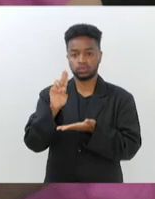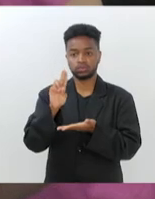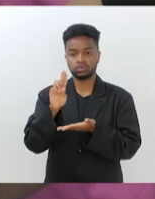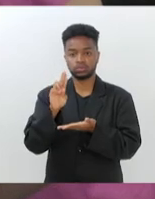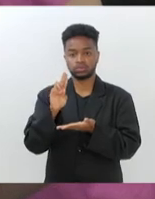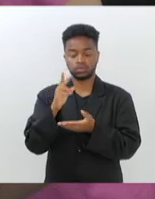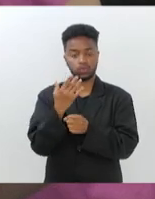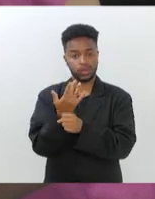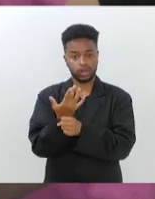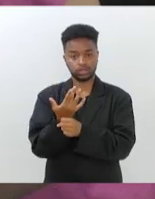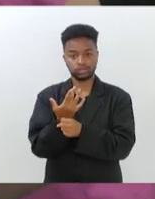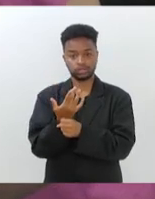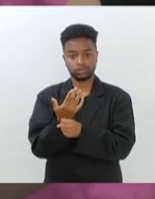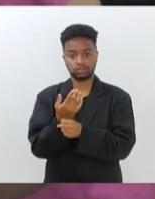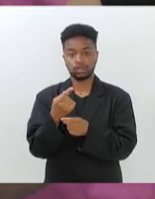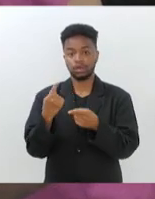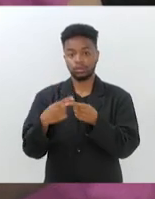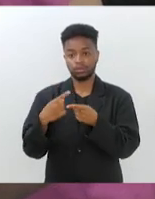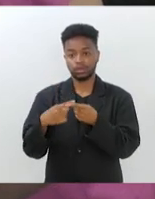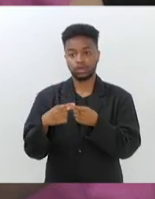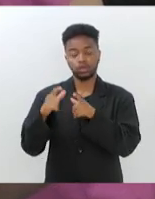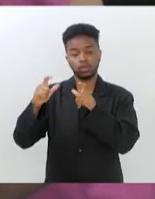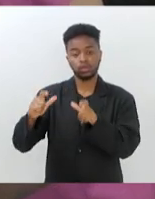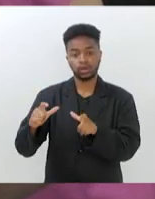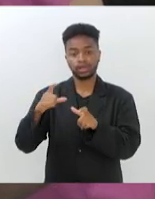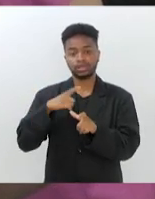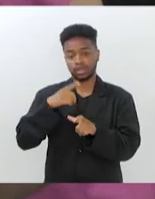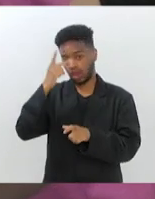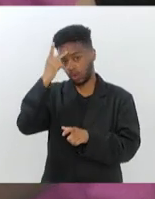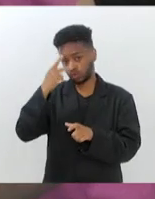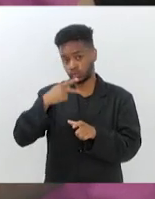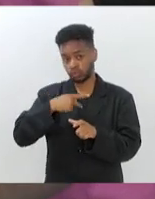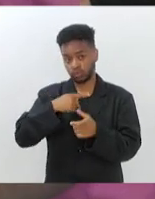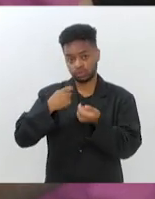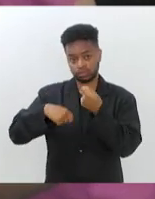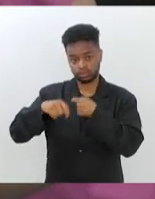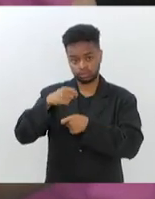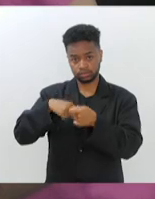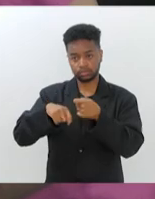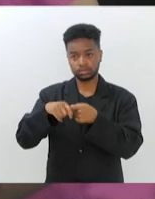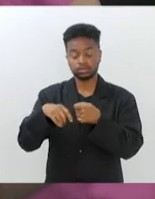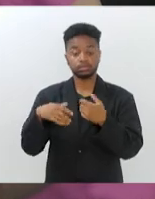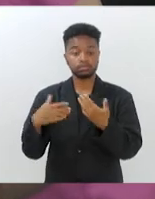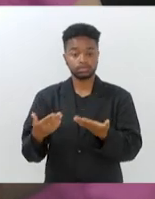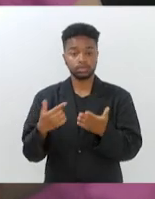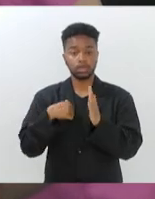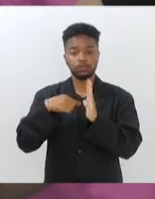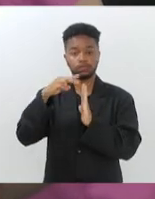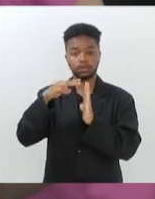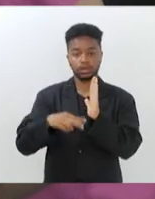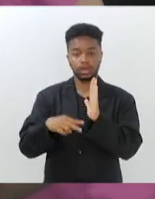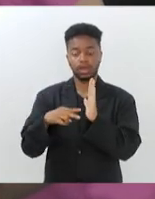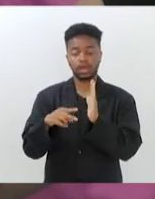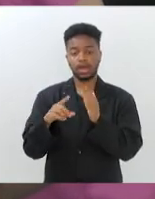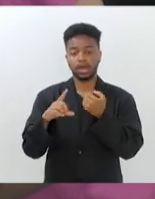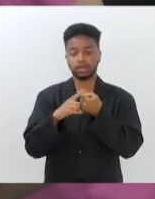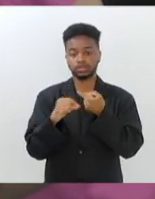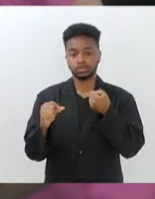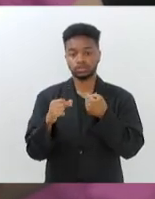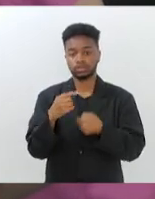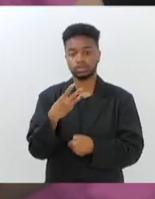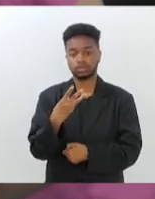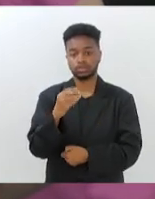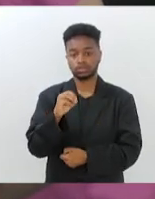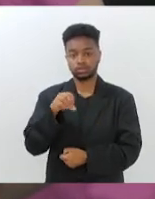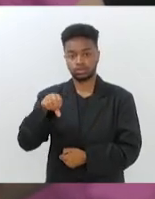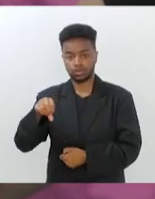Rio de Janeiro que é uma Fundação que goza de uma autonomia administrativa e aqui eu vou ler o artigo 309 que é